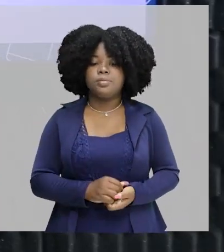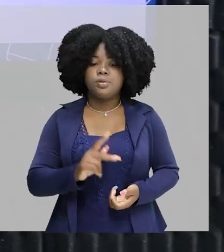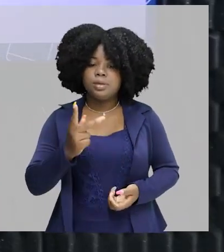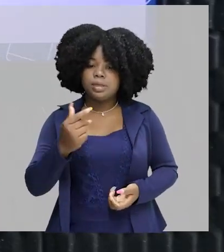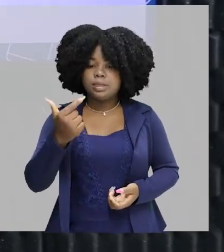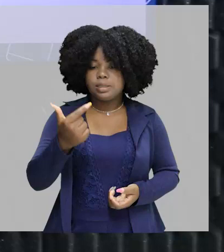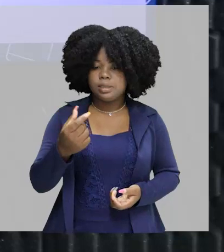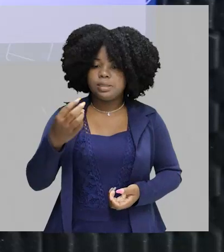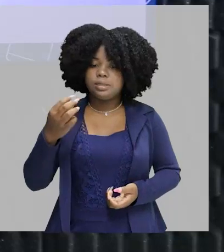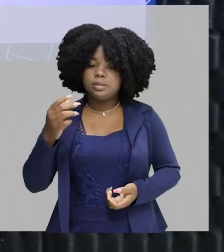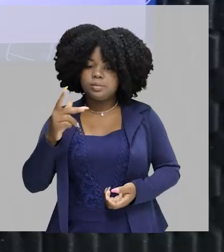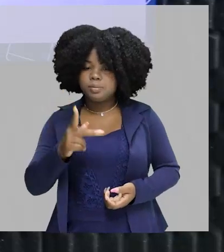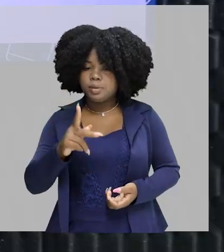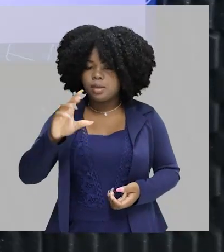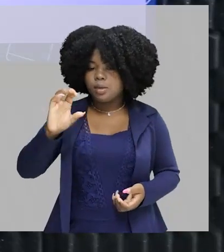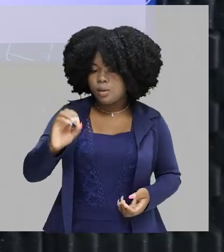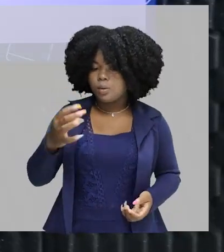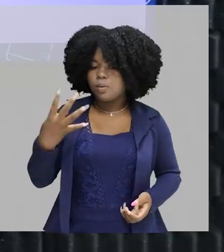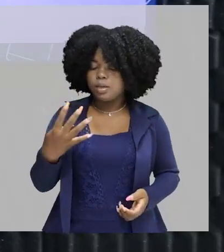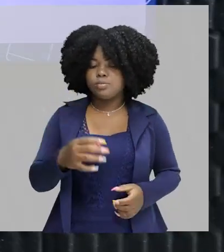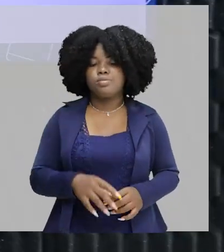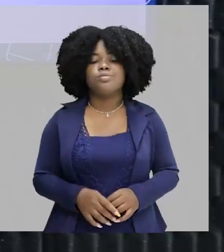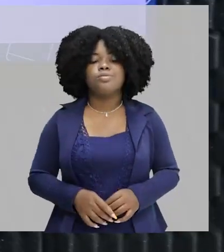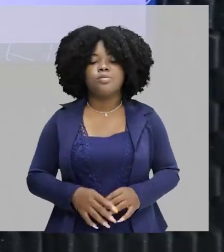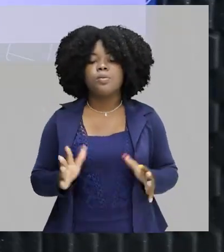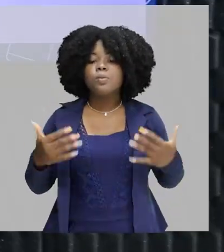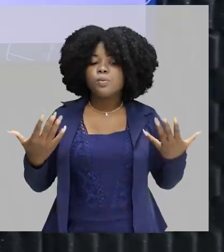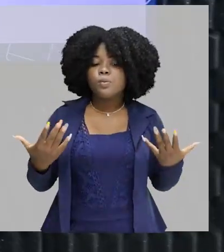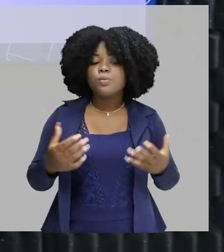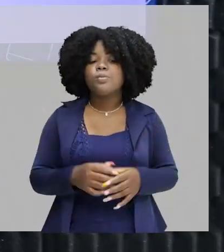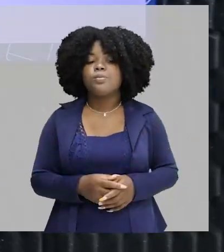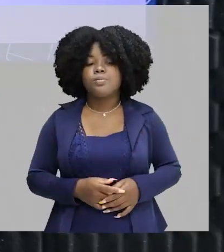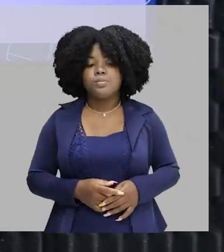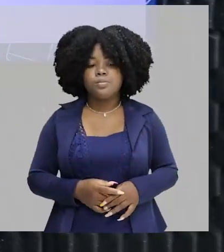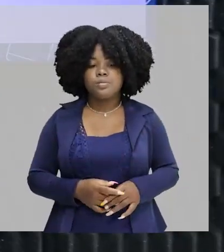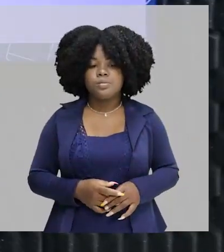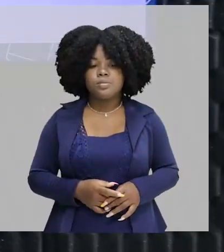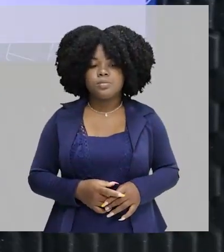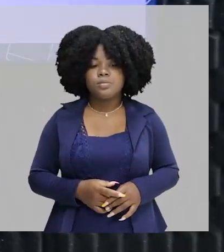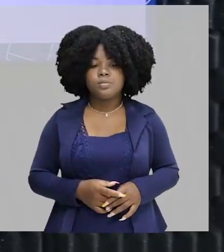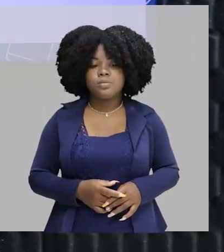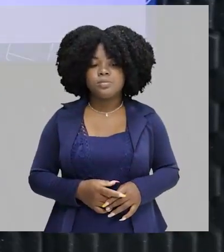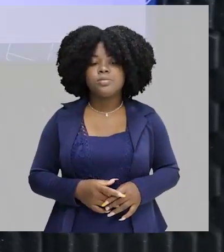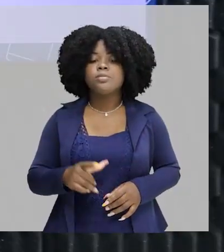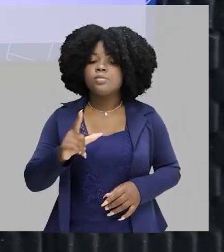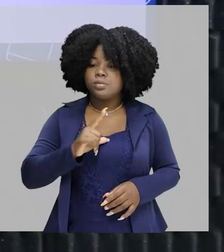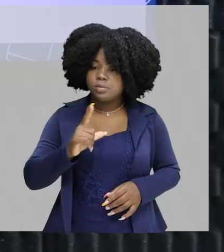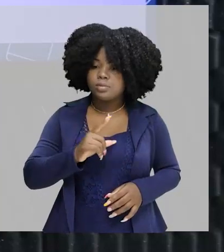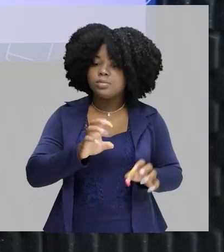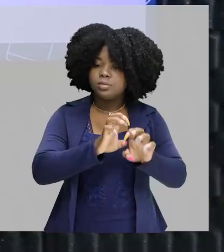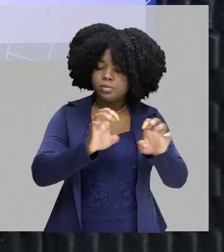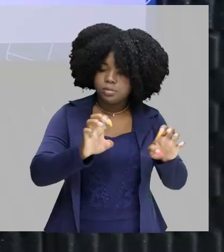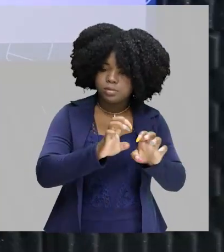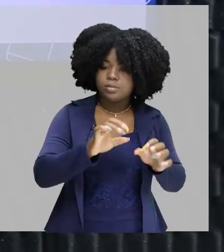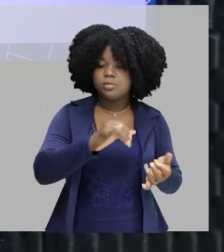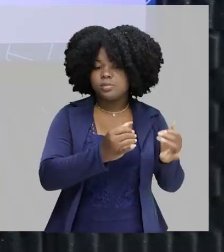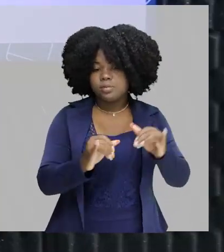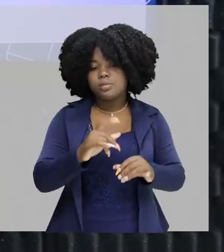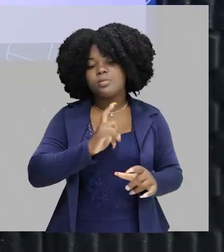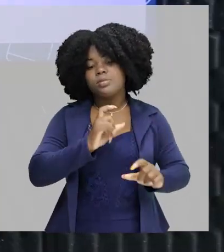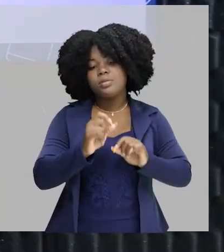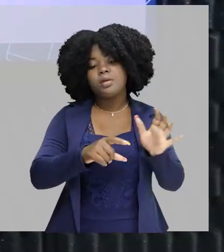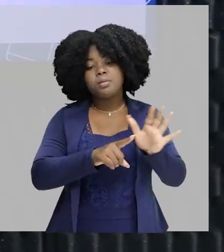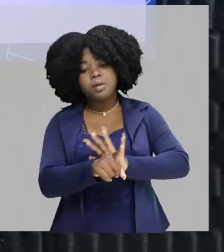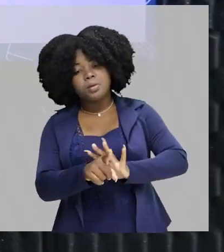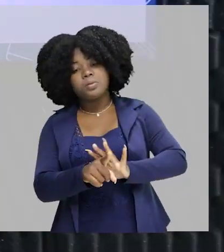H3PO4 obtida? Beleza? Então, nós temos aqui um caso de estequiometria, onde a